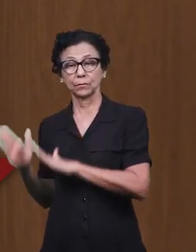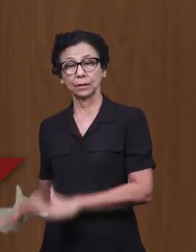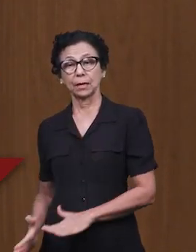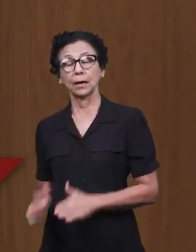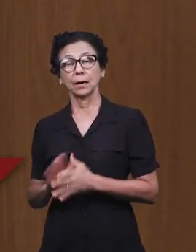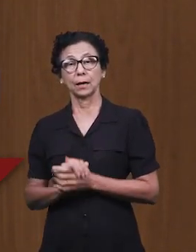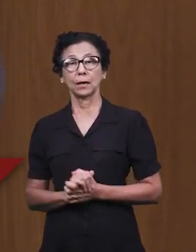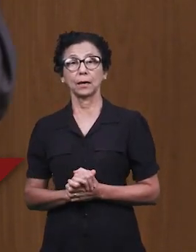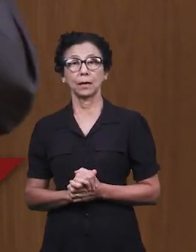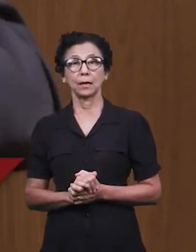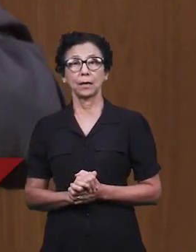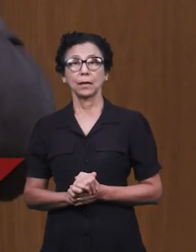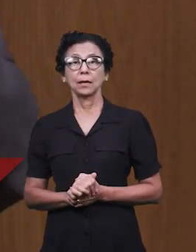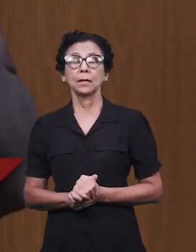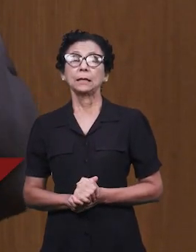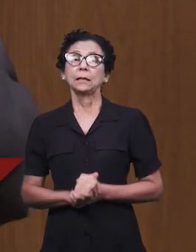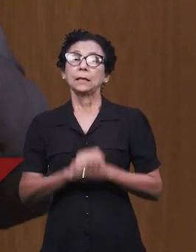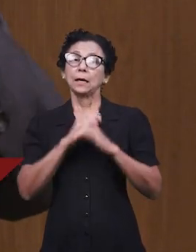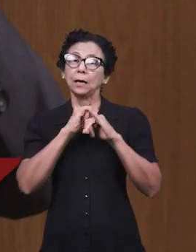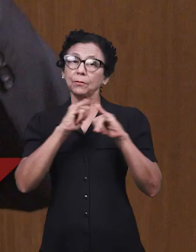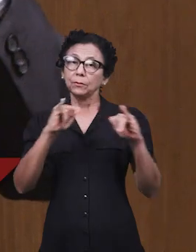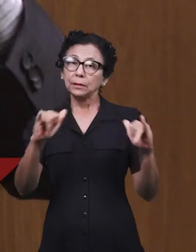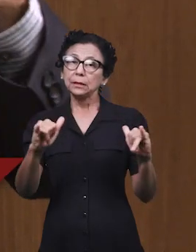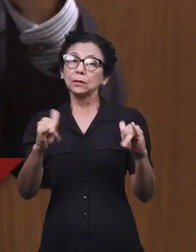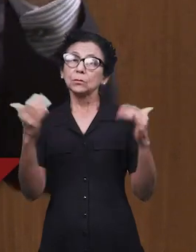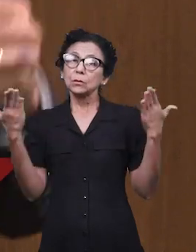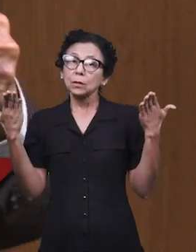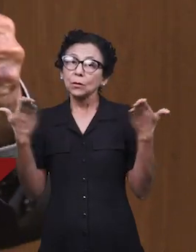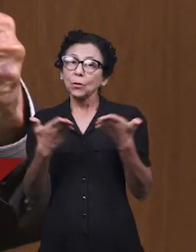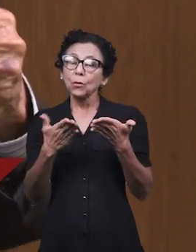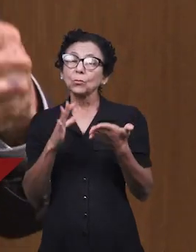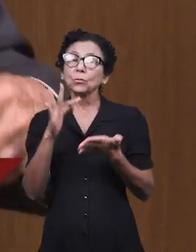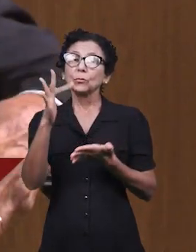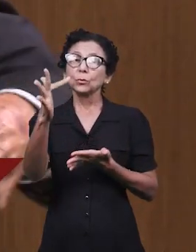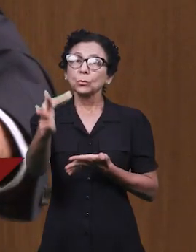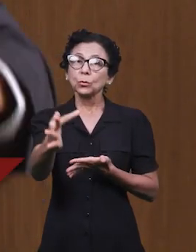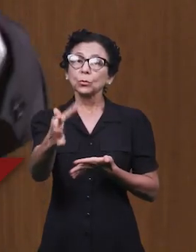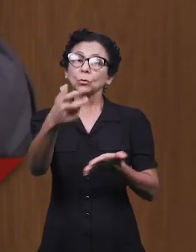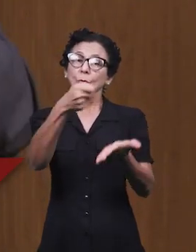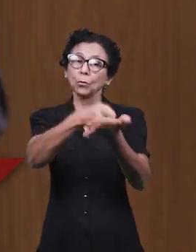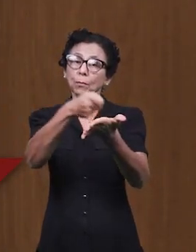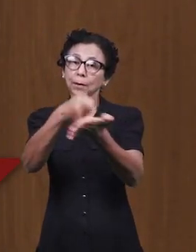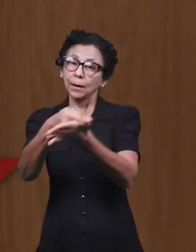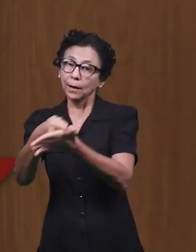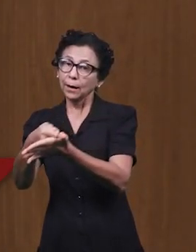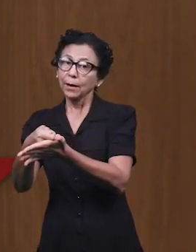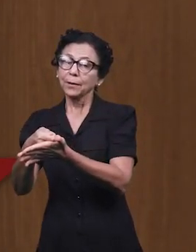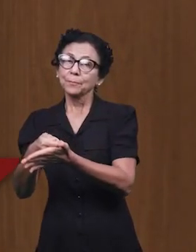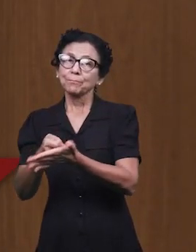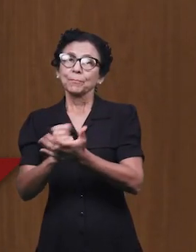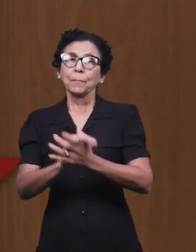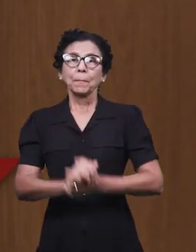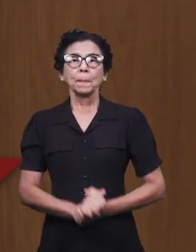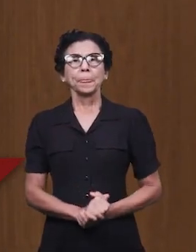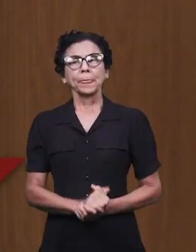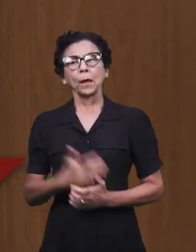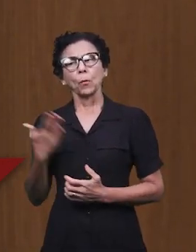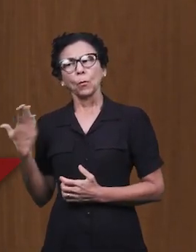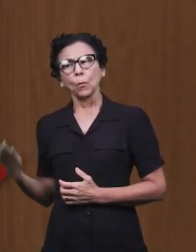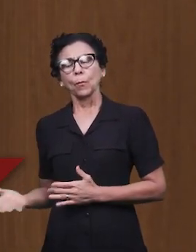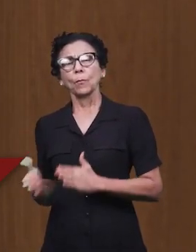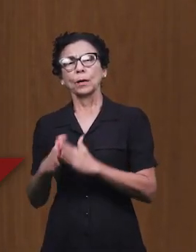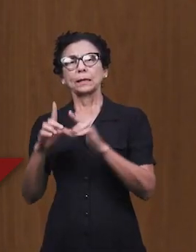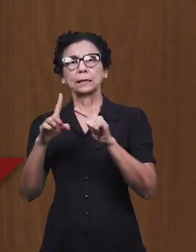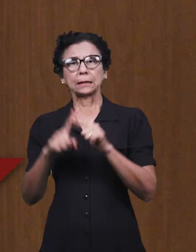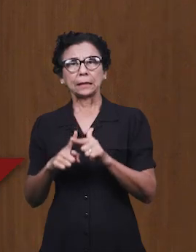cobranças. Então, a igreja tem que ser mestra quando ela transmite a revelação de